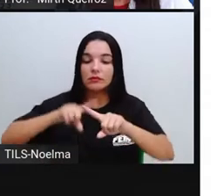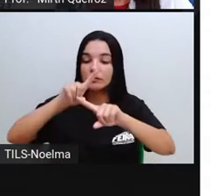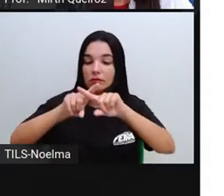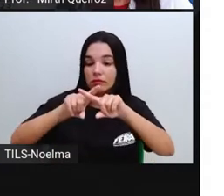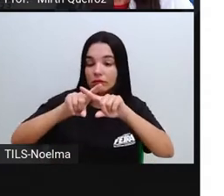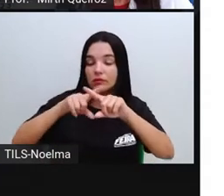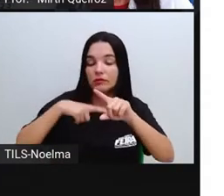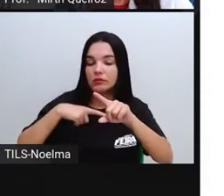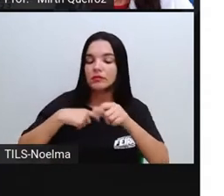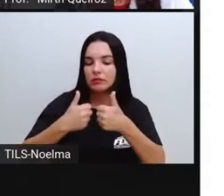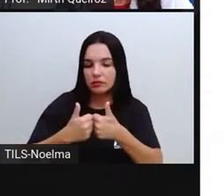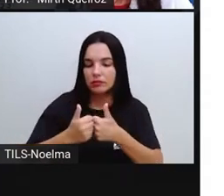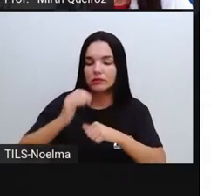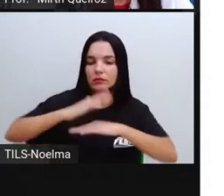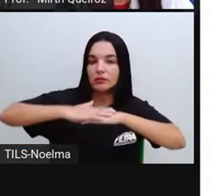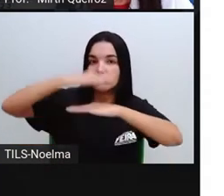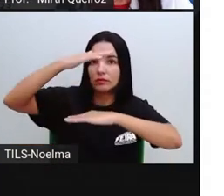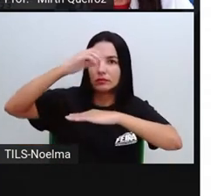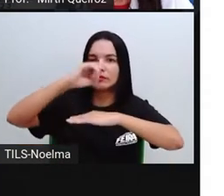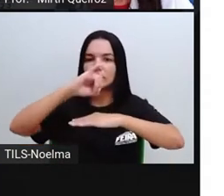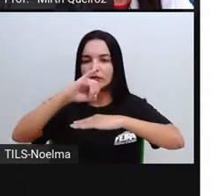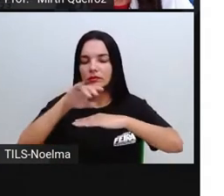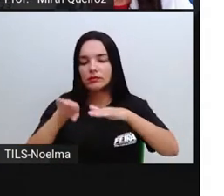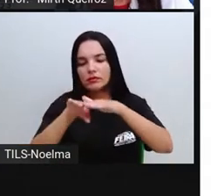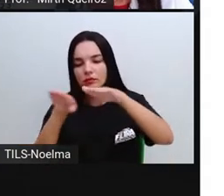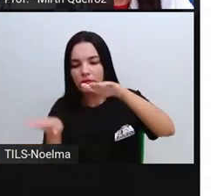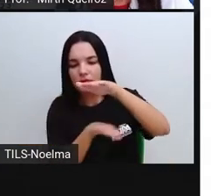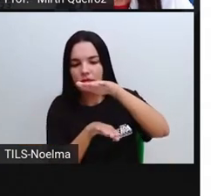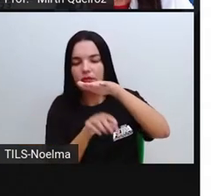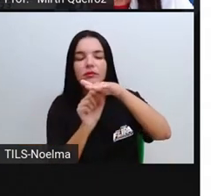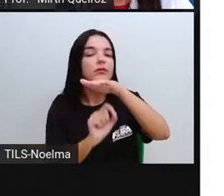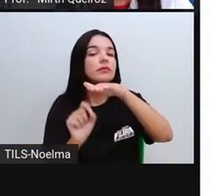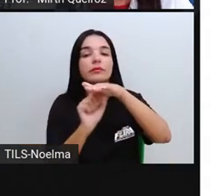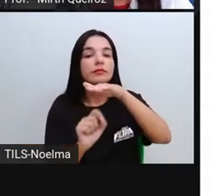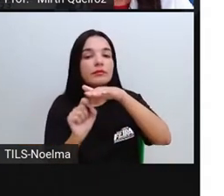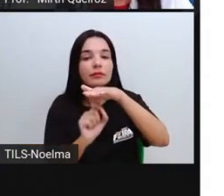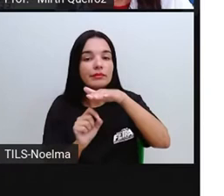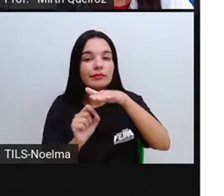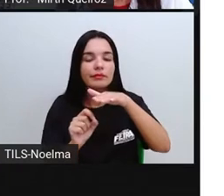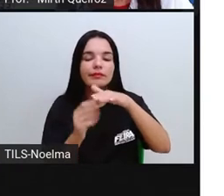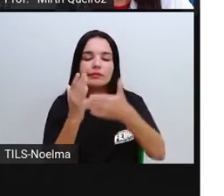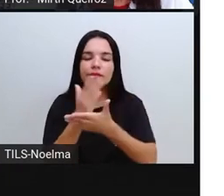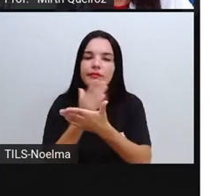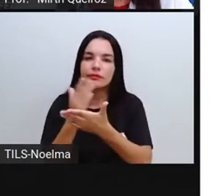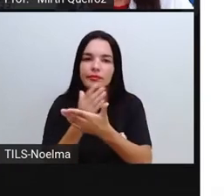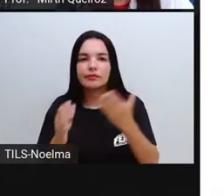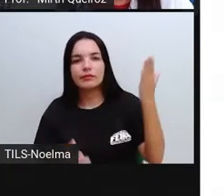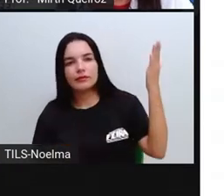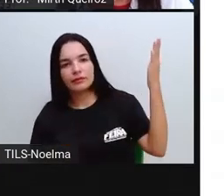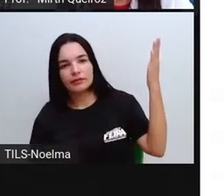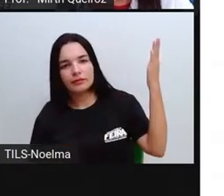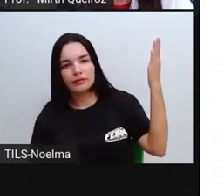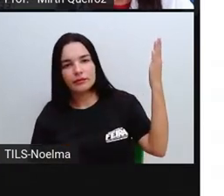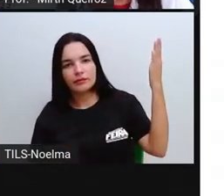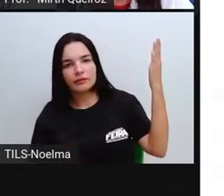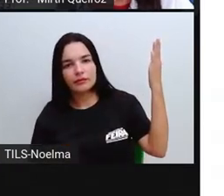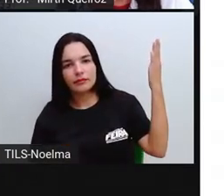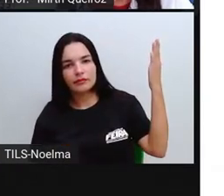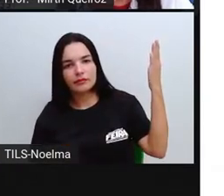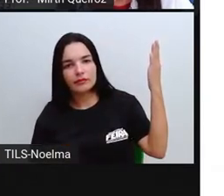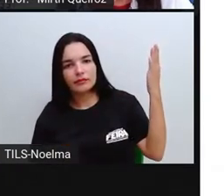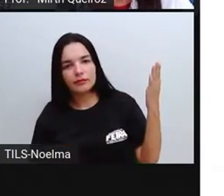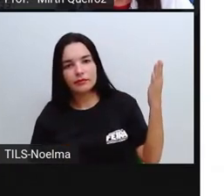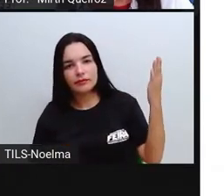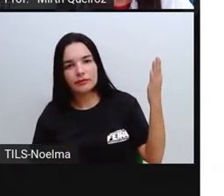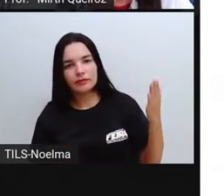os submúltiplos, eu vou dividir. Quem são os submúltiplos? Decilitro, centilitro, mililitro. Quem são os